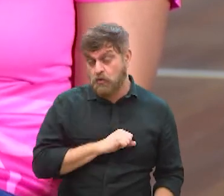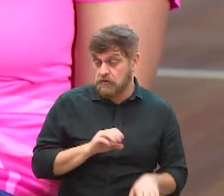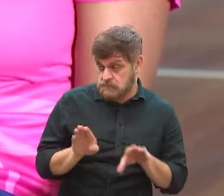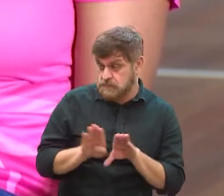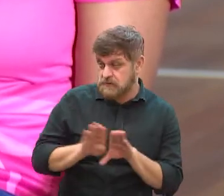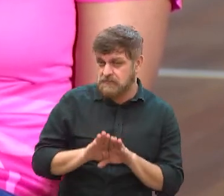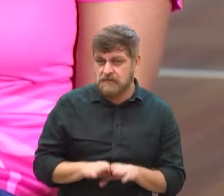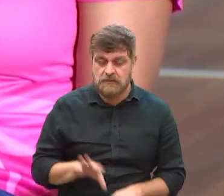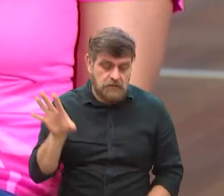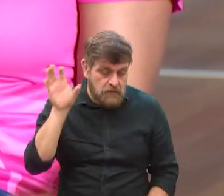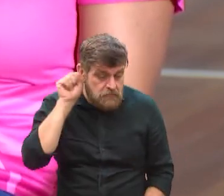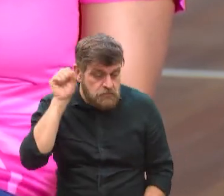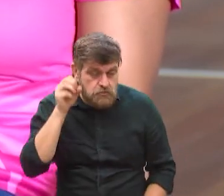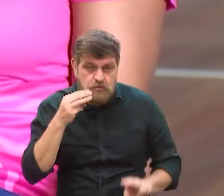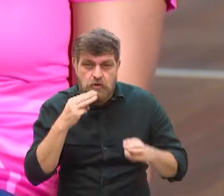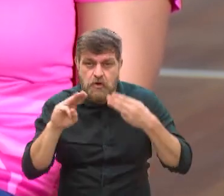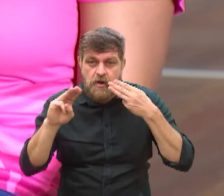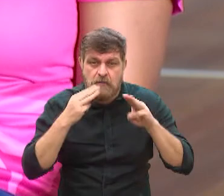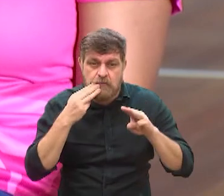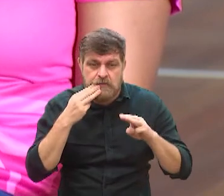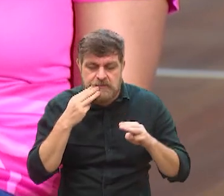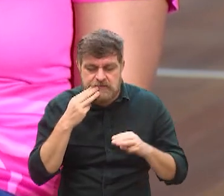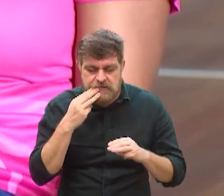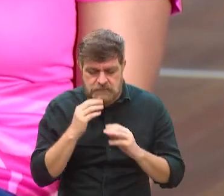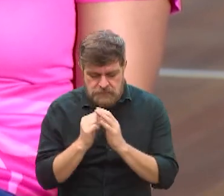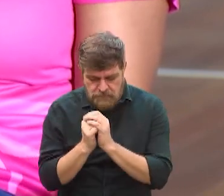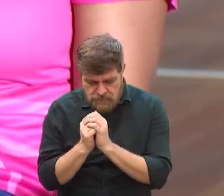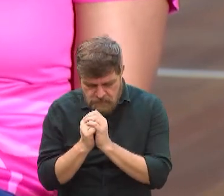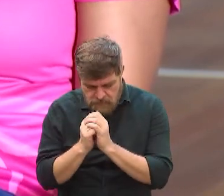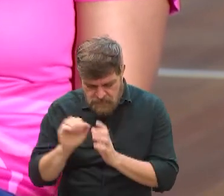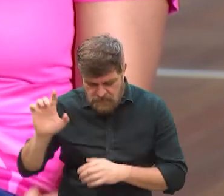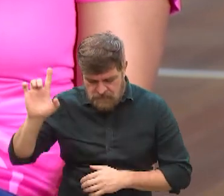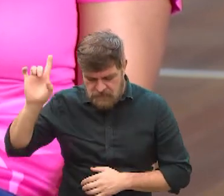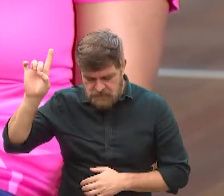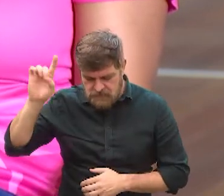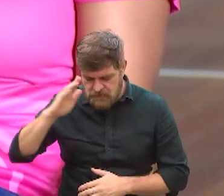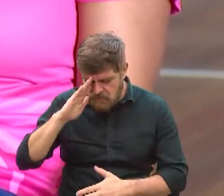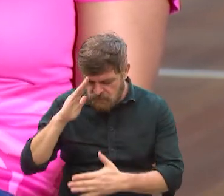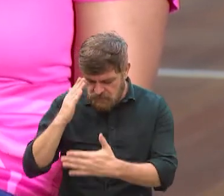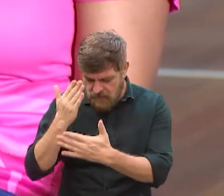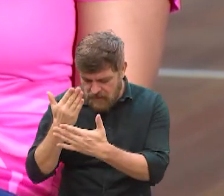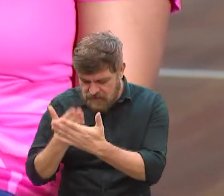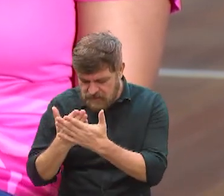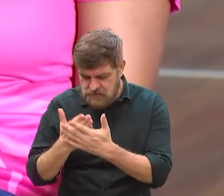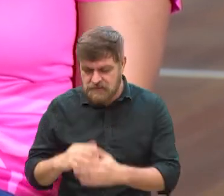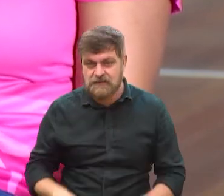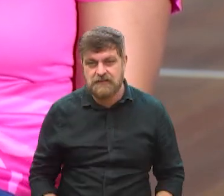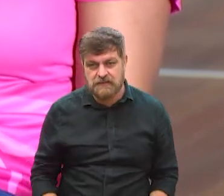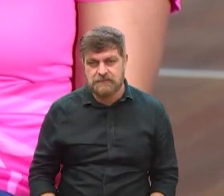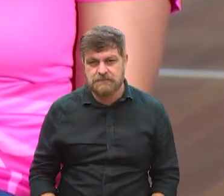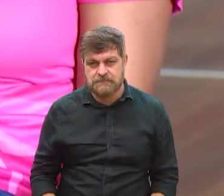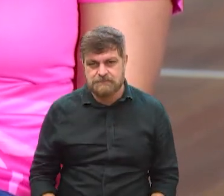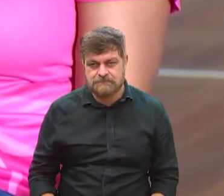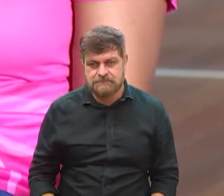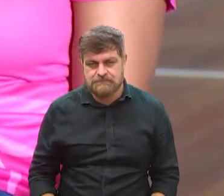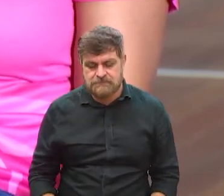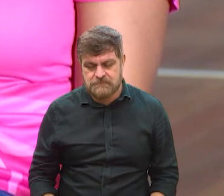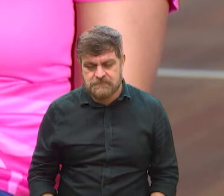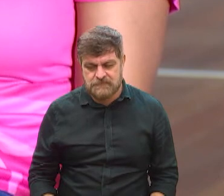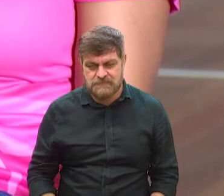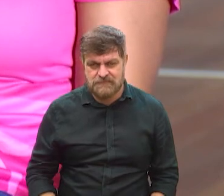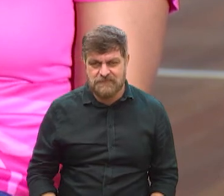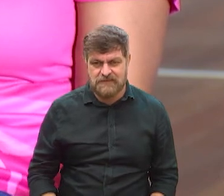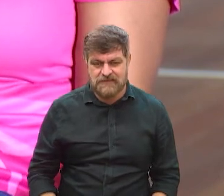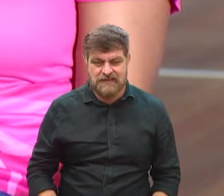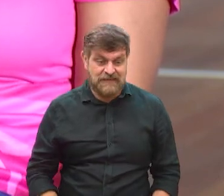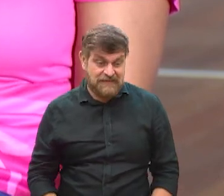também eu escuto algumas músicas gospel que fala de superação, de acreditar. Então,